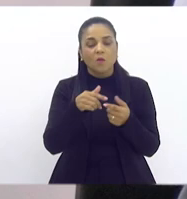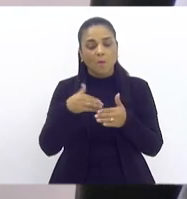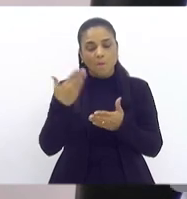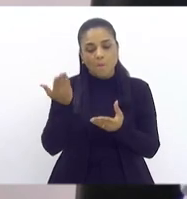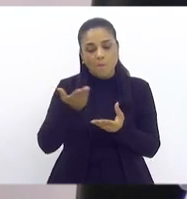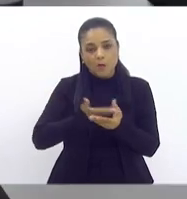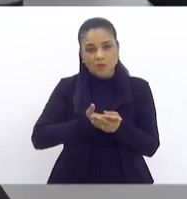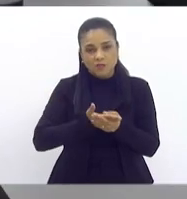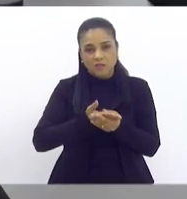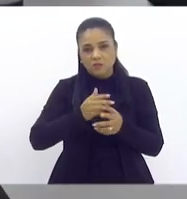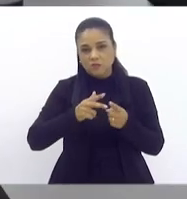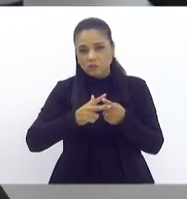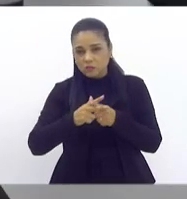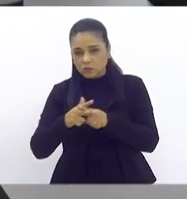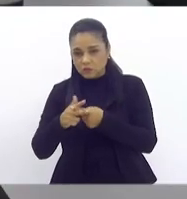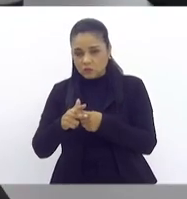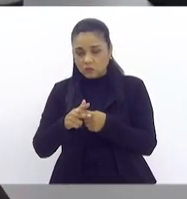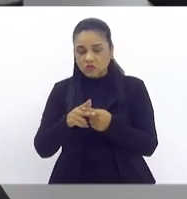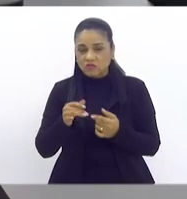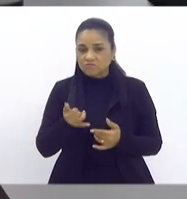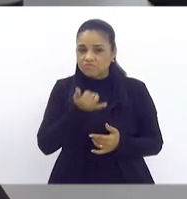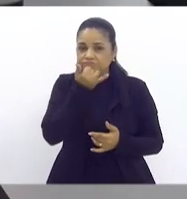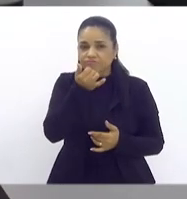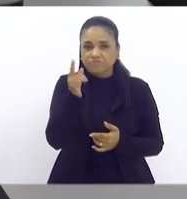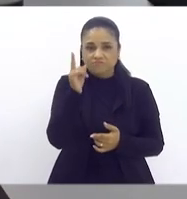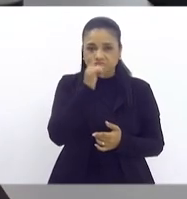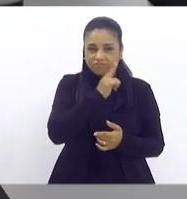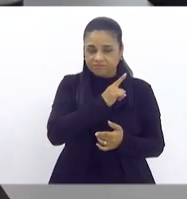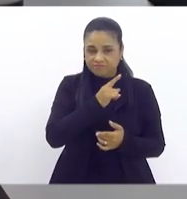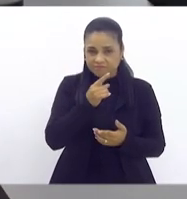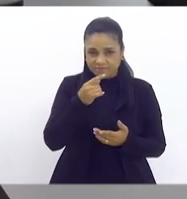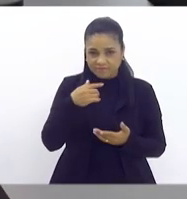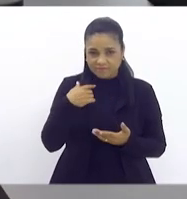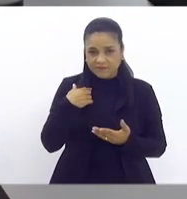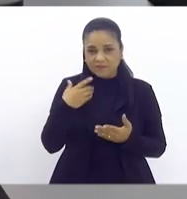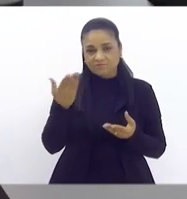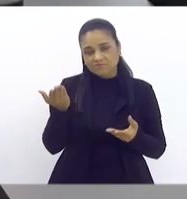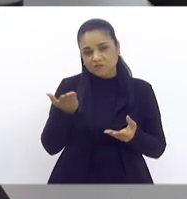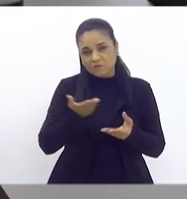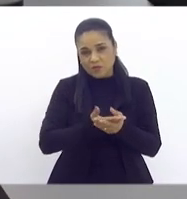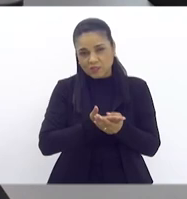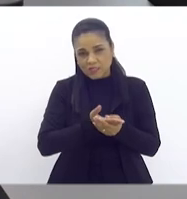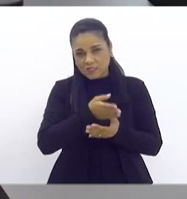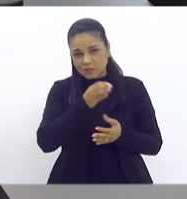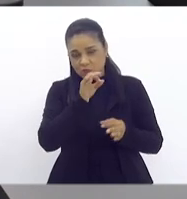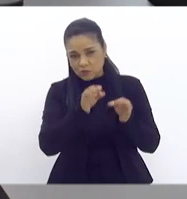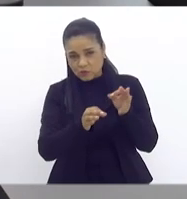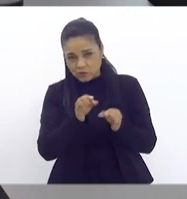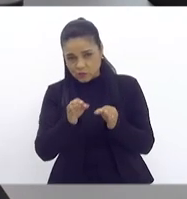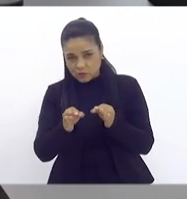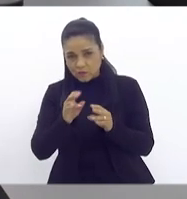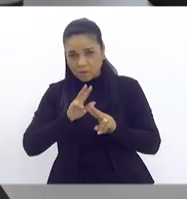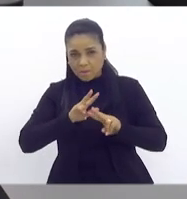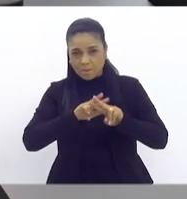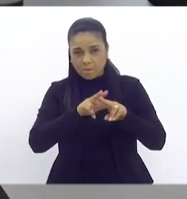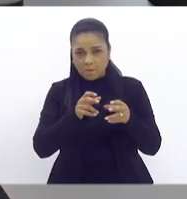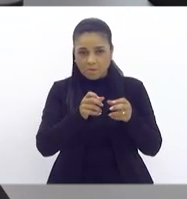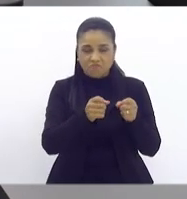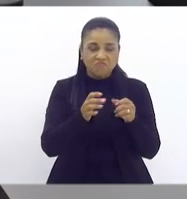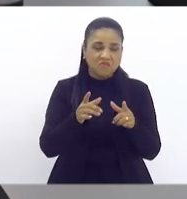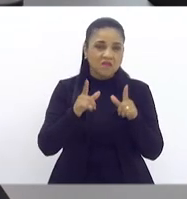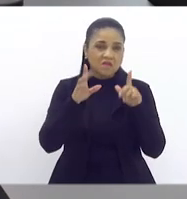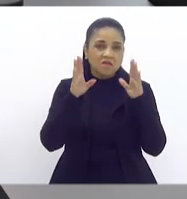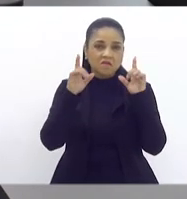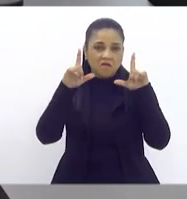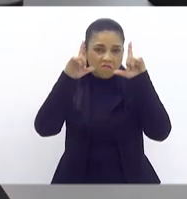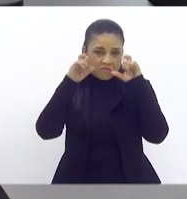equívocos eh Judiciários que hoje se cometem seja com relação ao reconhecimento fotográfico